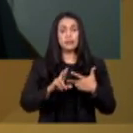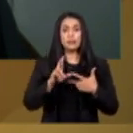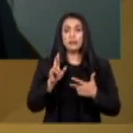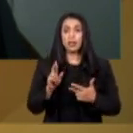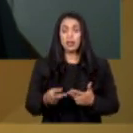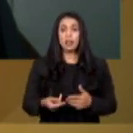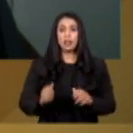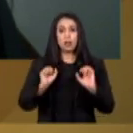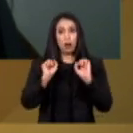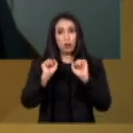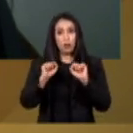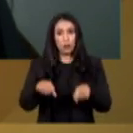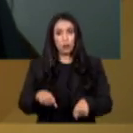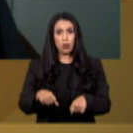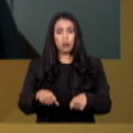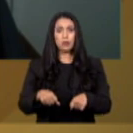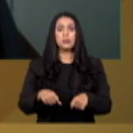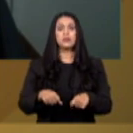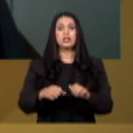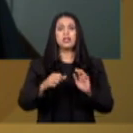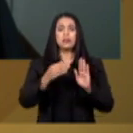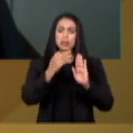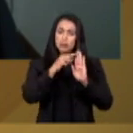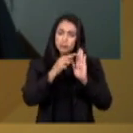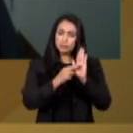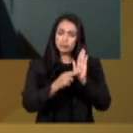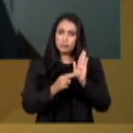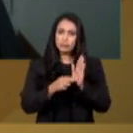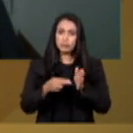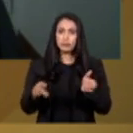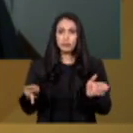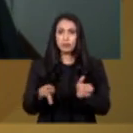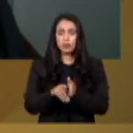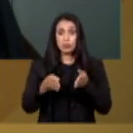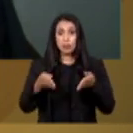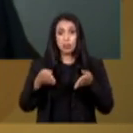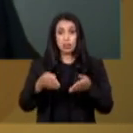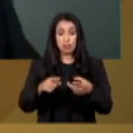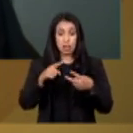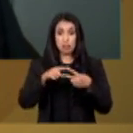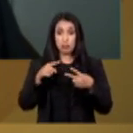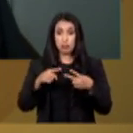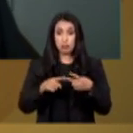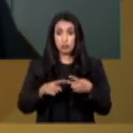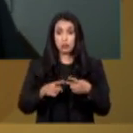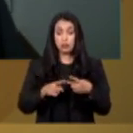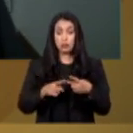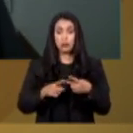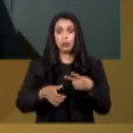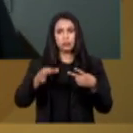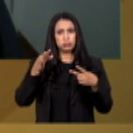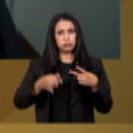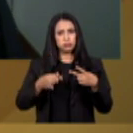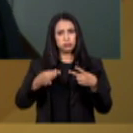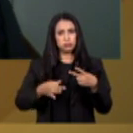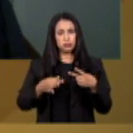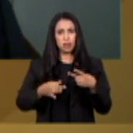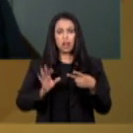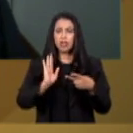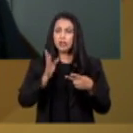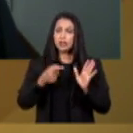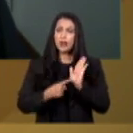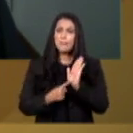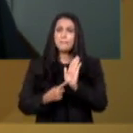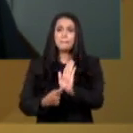competência normativa 200 federal essas duas afirmações que o presidente já